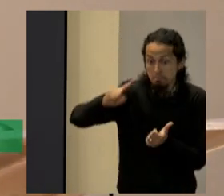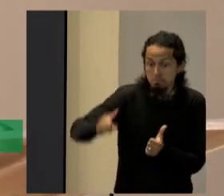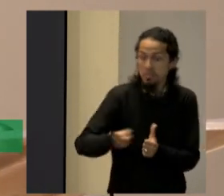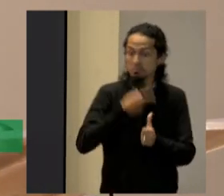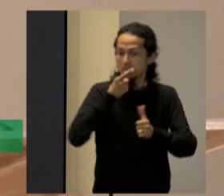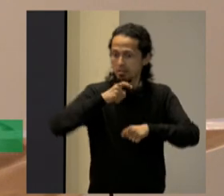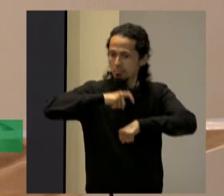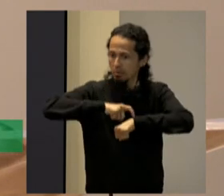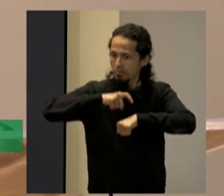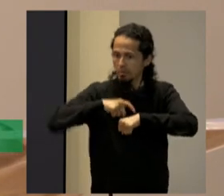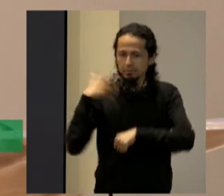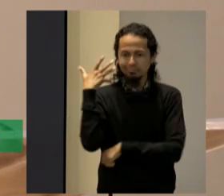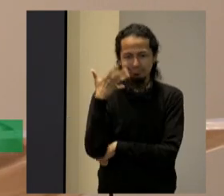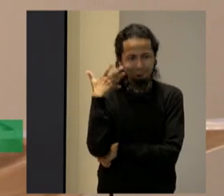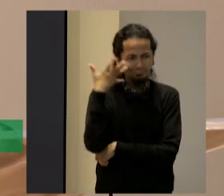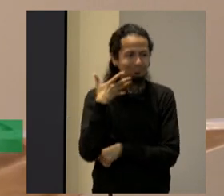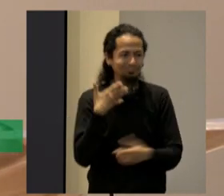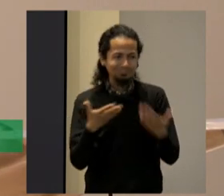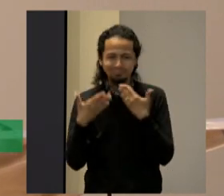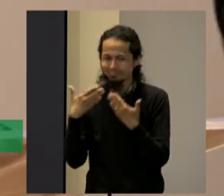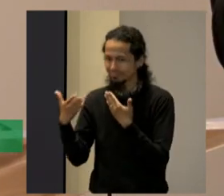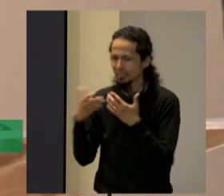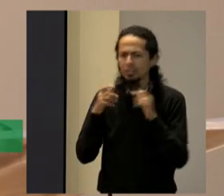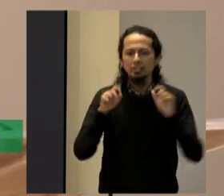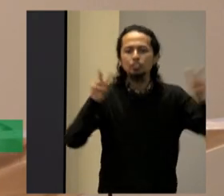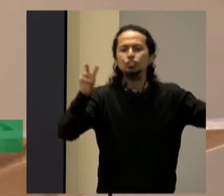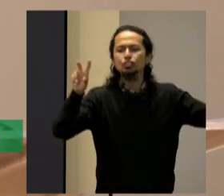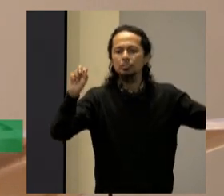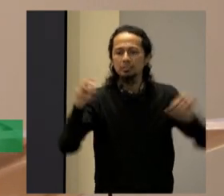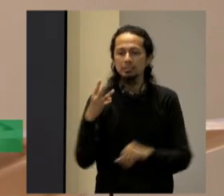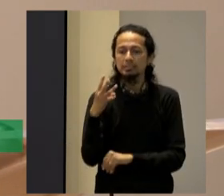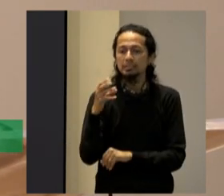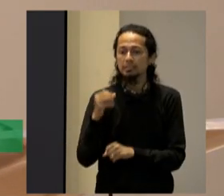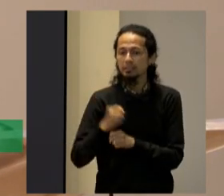conversatório, que é intitulado 30 anos da Lei Municipal